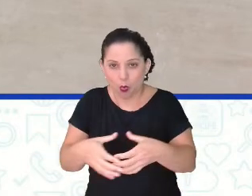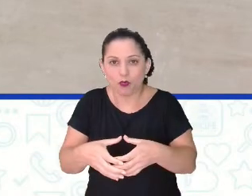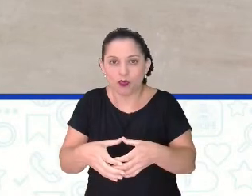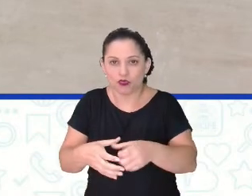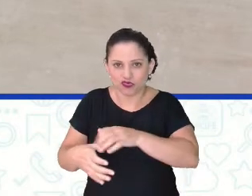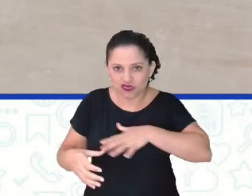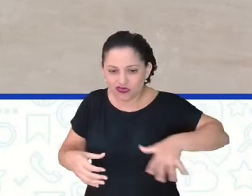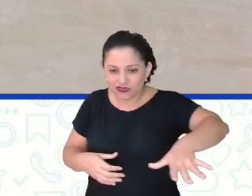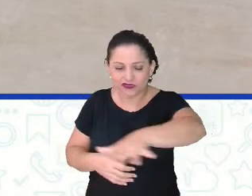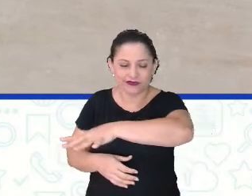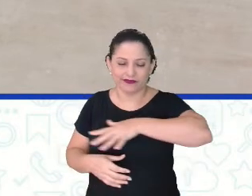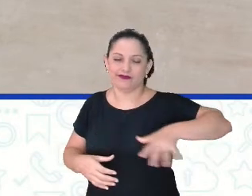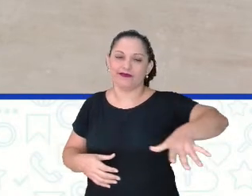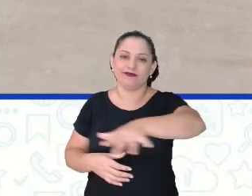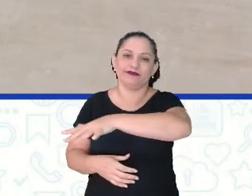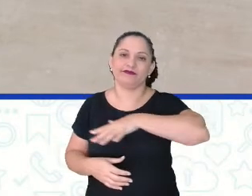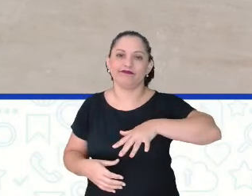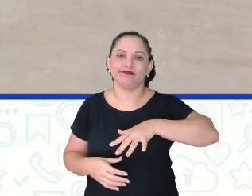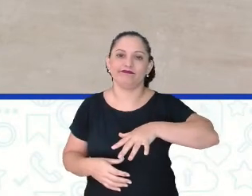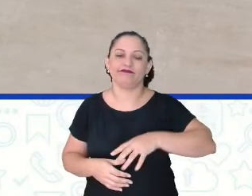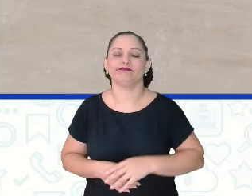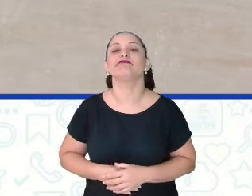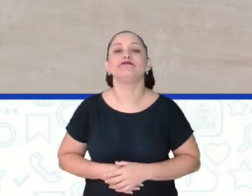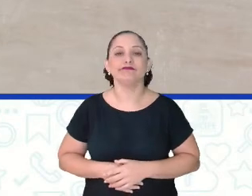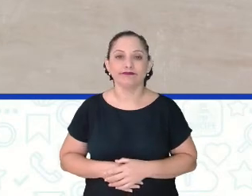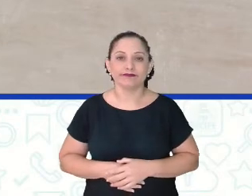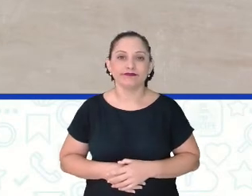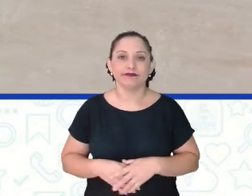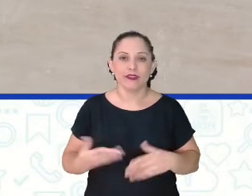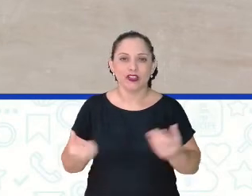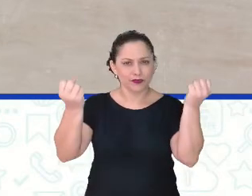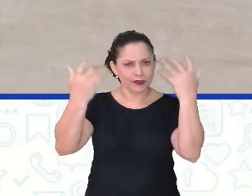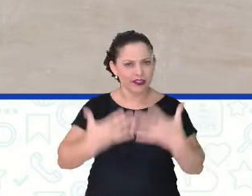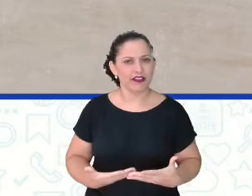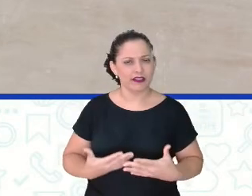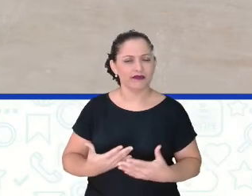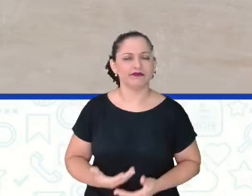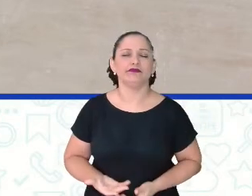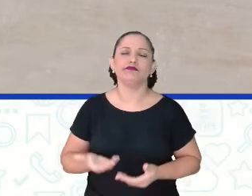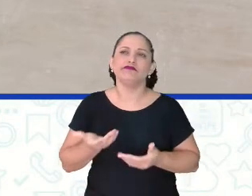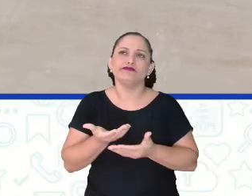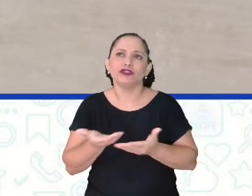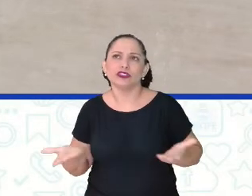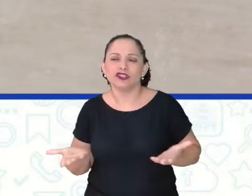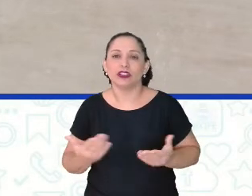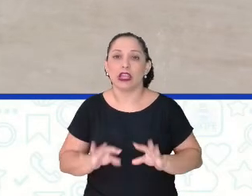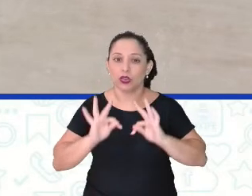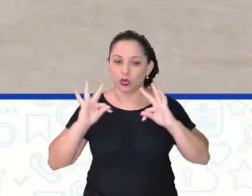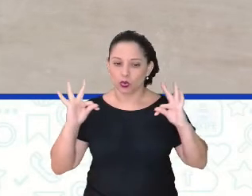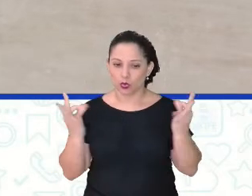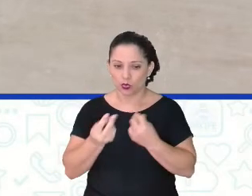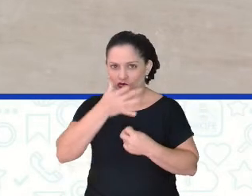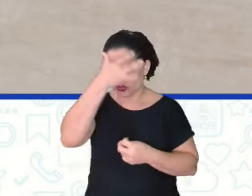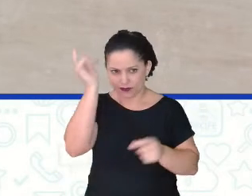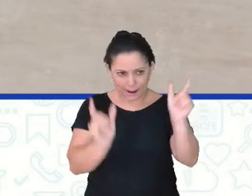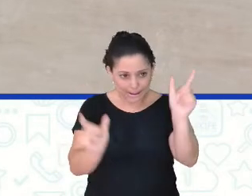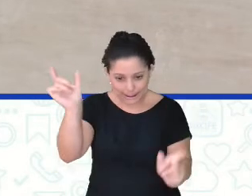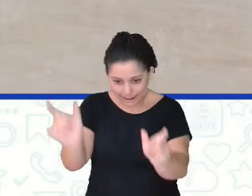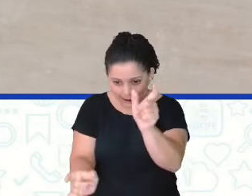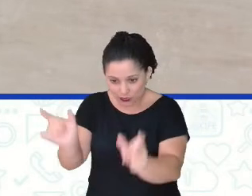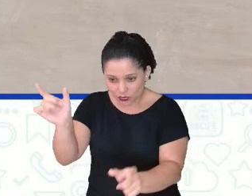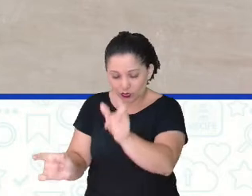coletiva, ou seja, de todos. Então, eu explicava para vocês, todos trabalham,